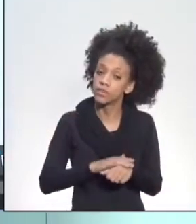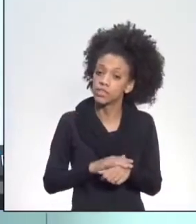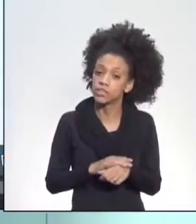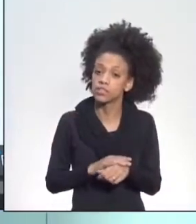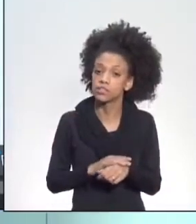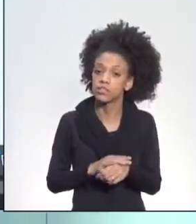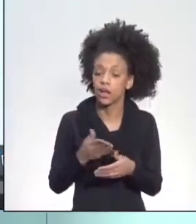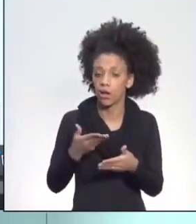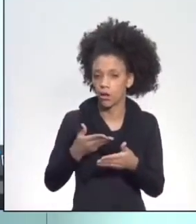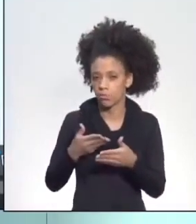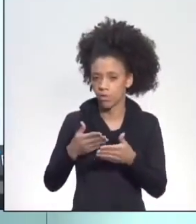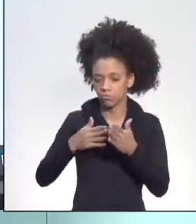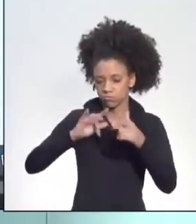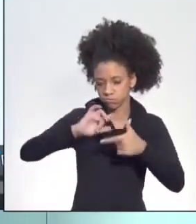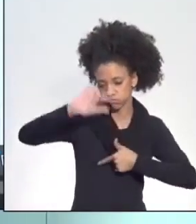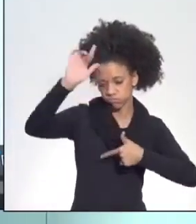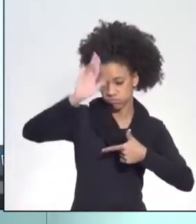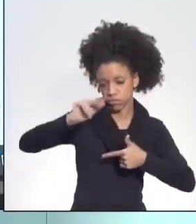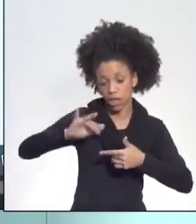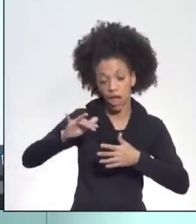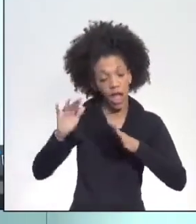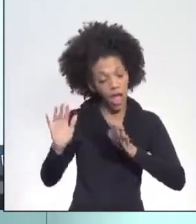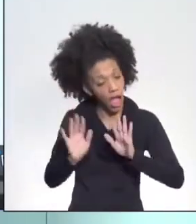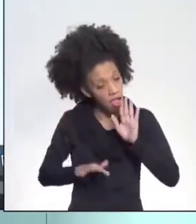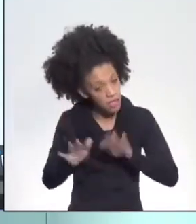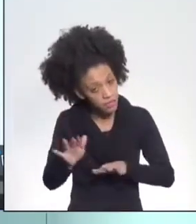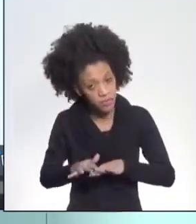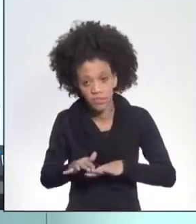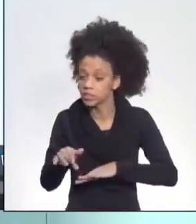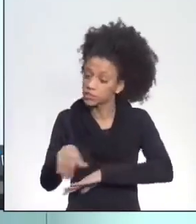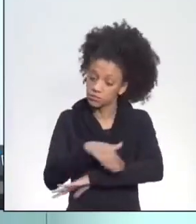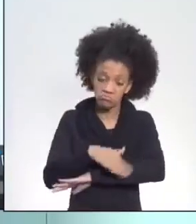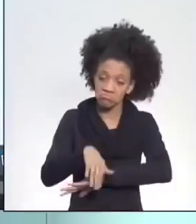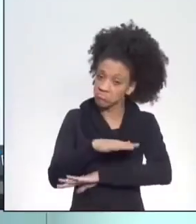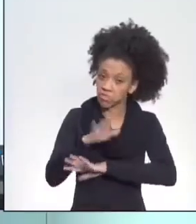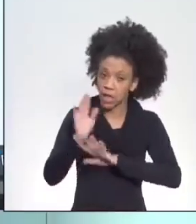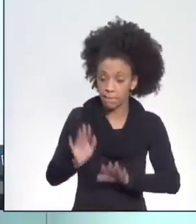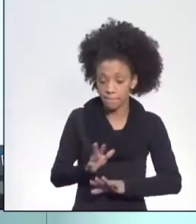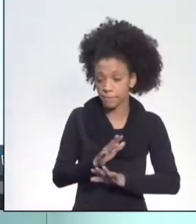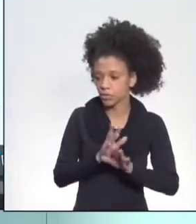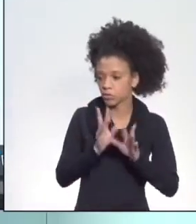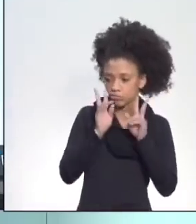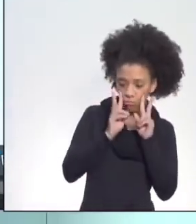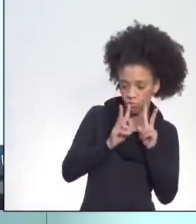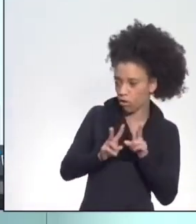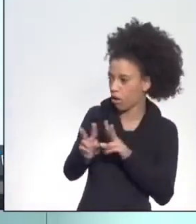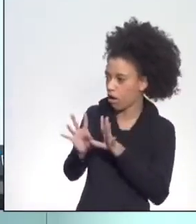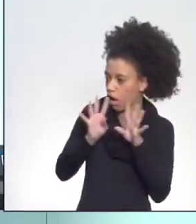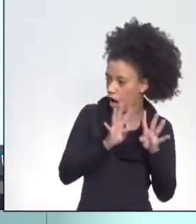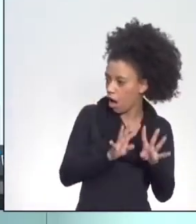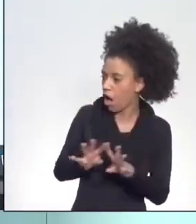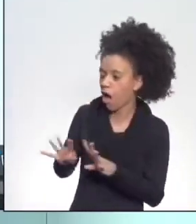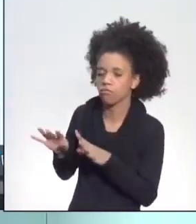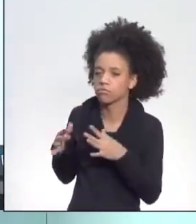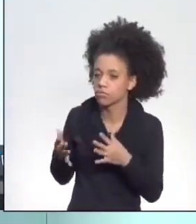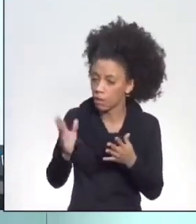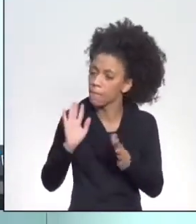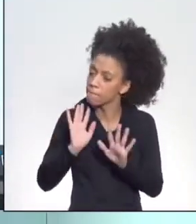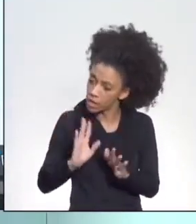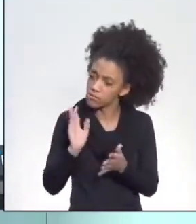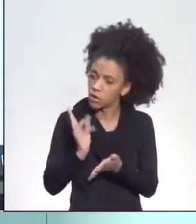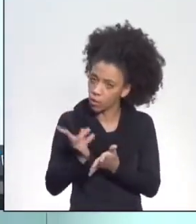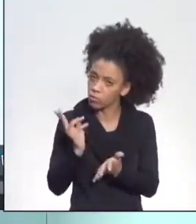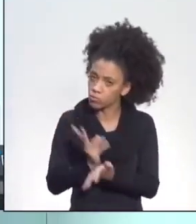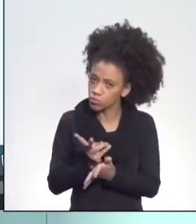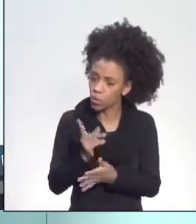intervenção, mesmo que não seja uma coisa que fique exposta para que todo mundo que passar na rua veja, tá? Ela continua sendo, sim, a